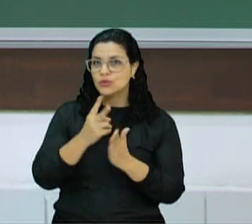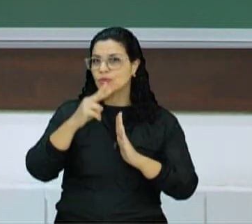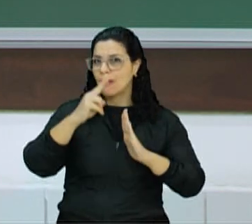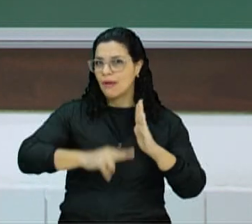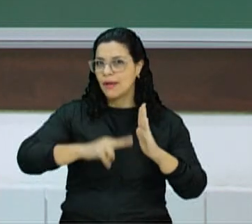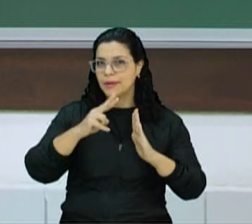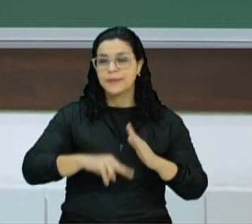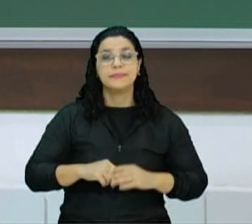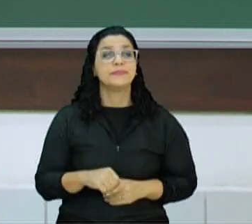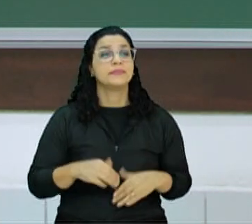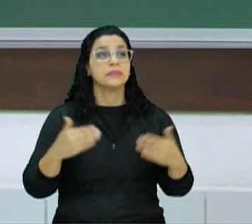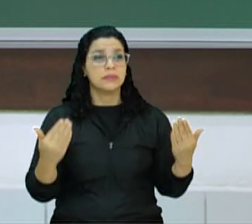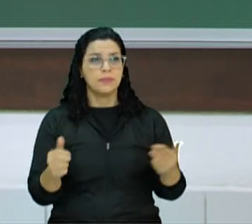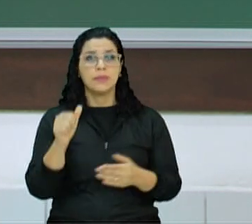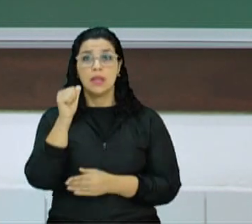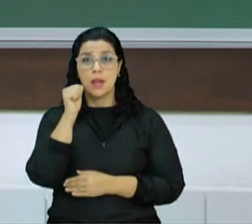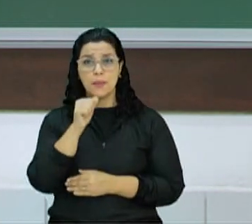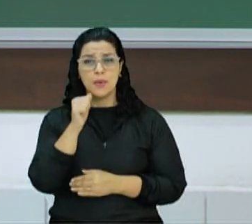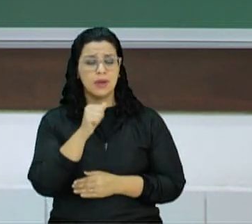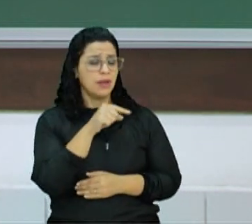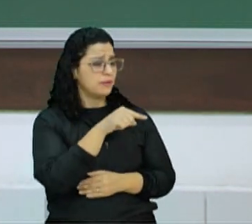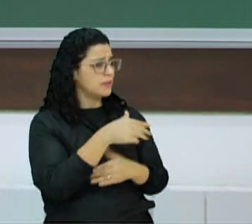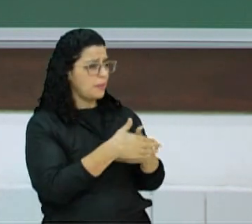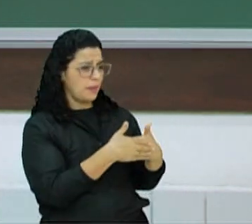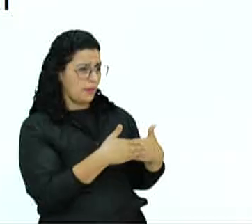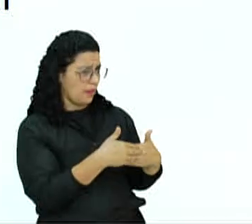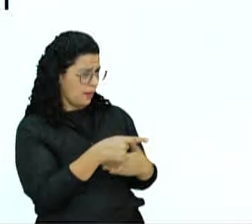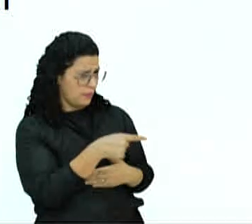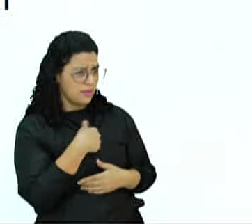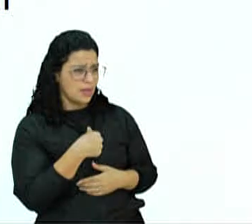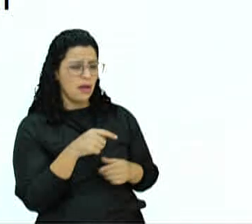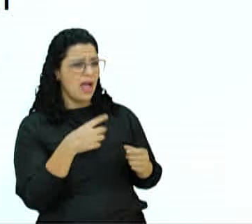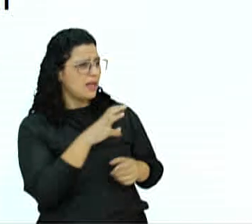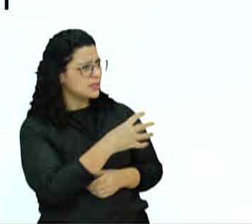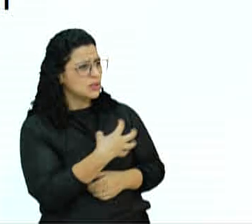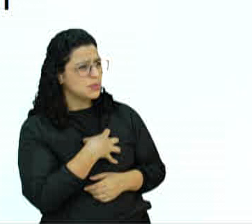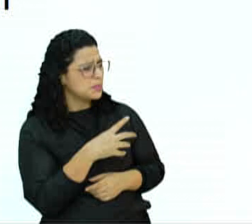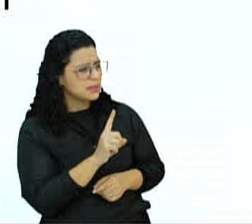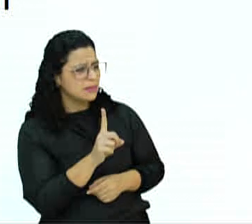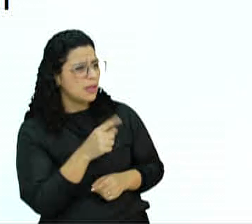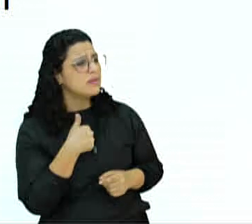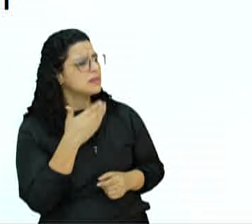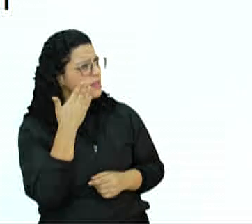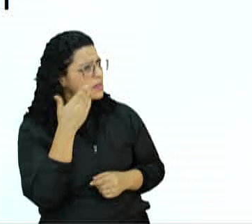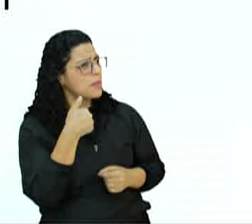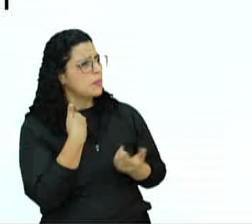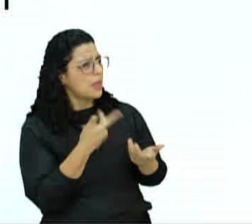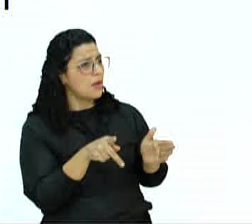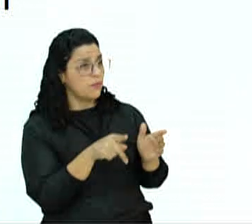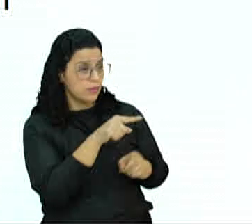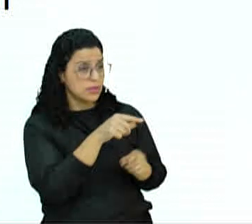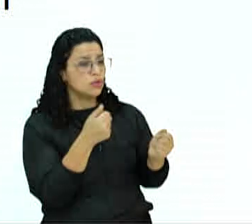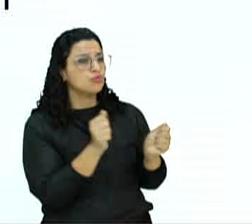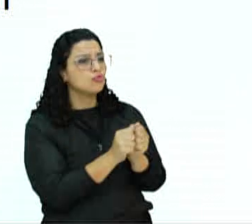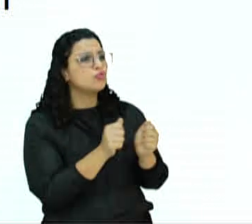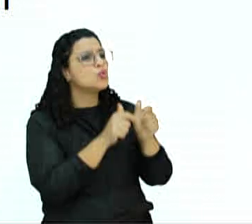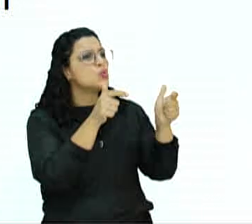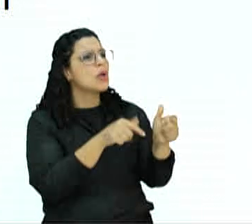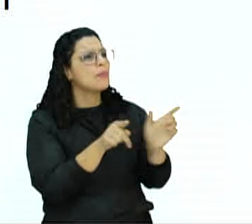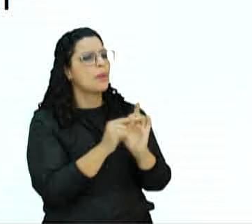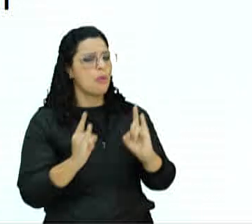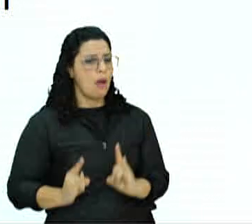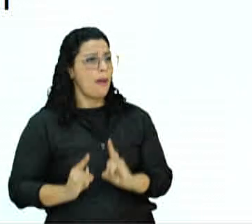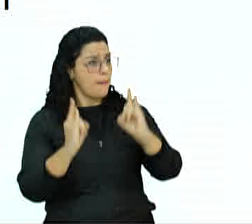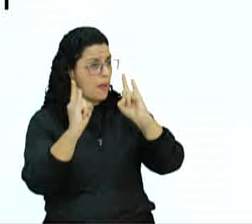Continuando então a nossa leitura. Raquel, minha querida, não faça assim comigo. Você sabe que eu gostaria era de te levar ao meu